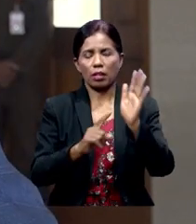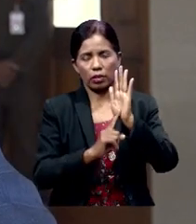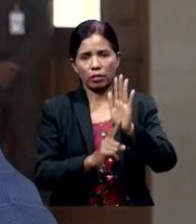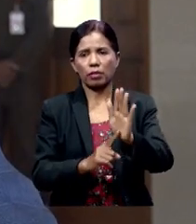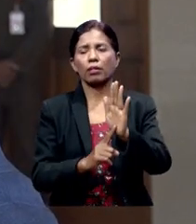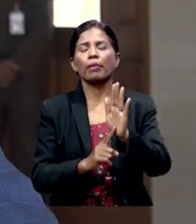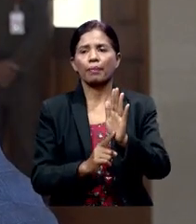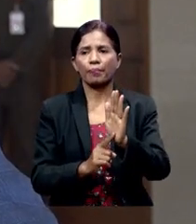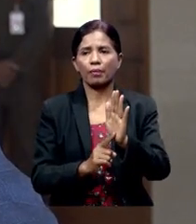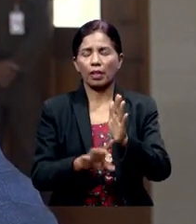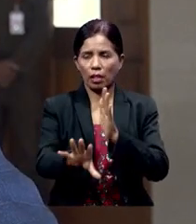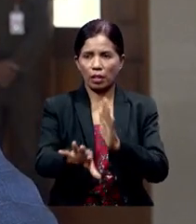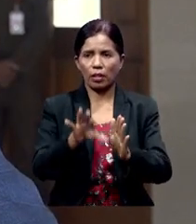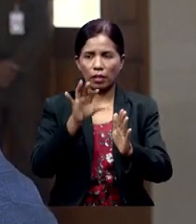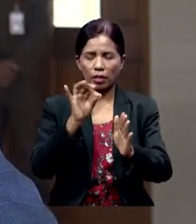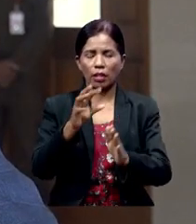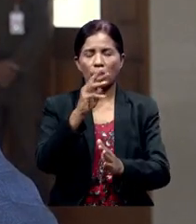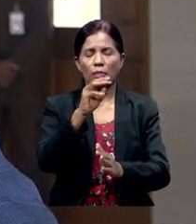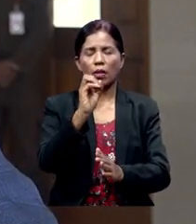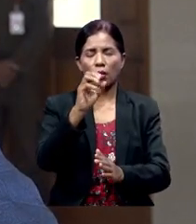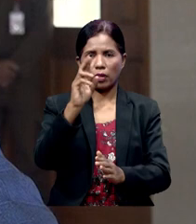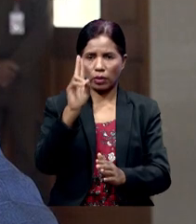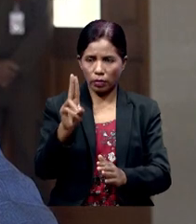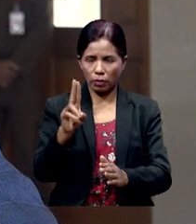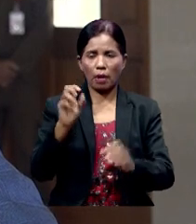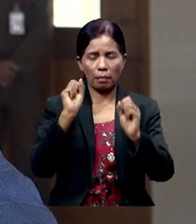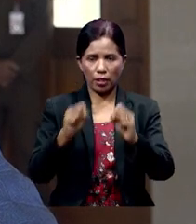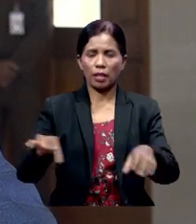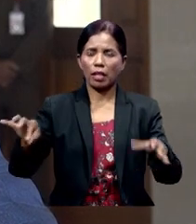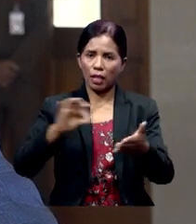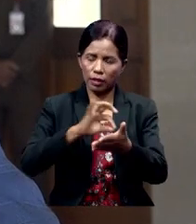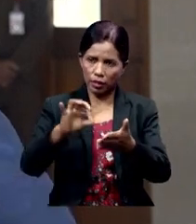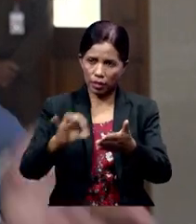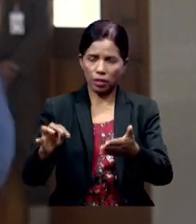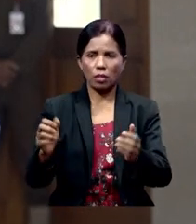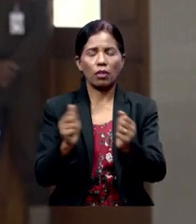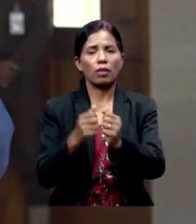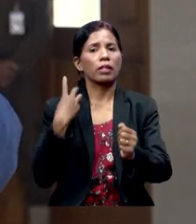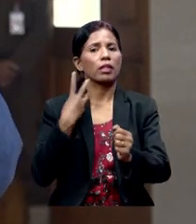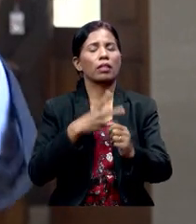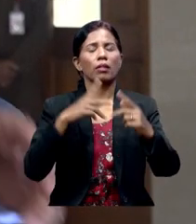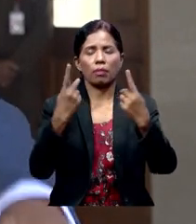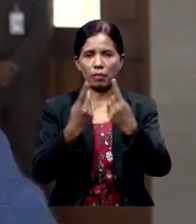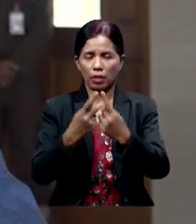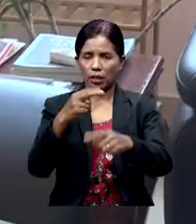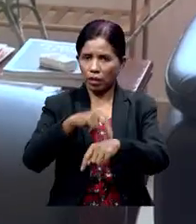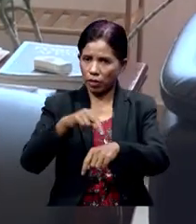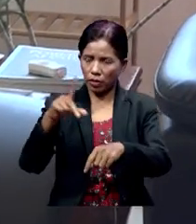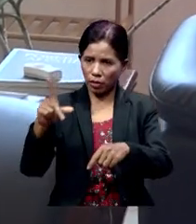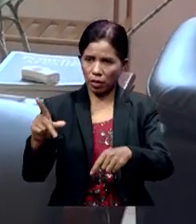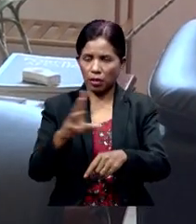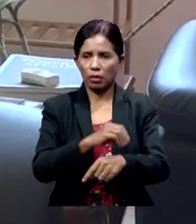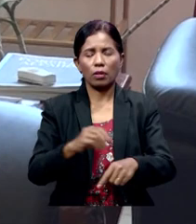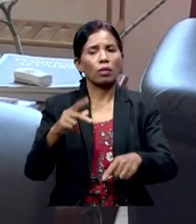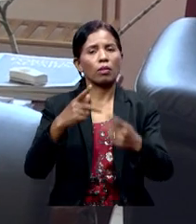consegue retanduni em Moyuruma, que assina, entre também empresário nacional, homos,